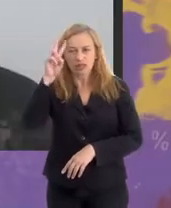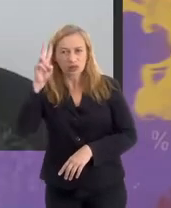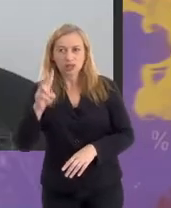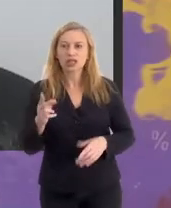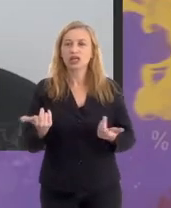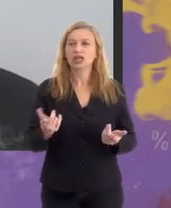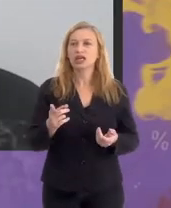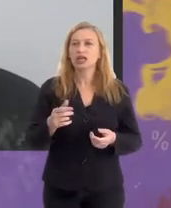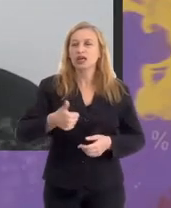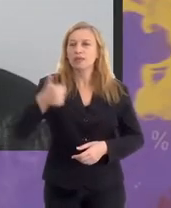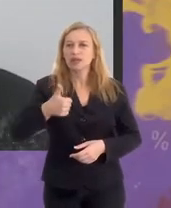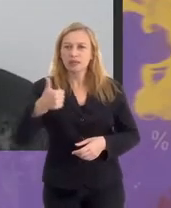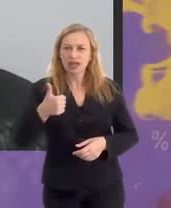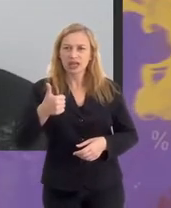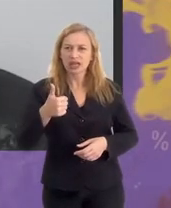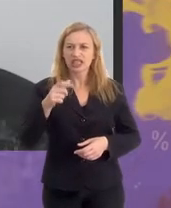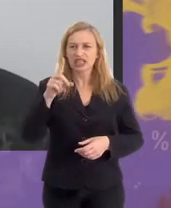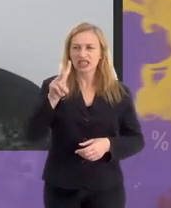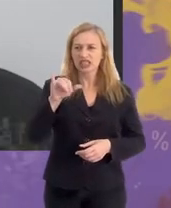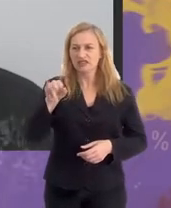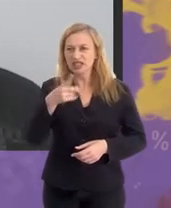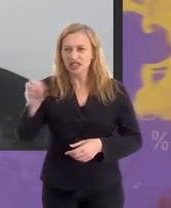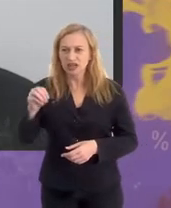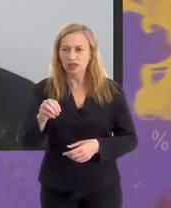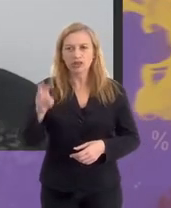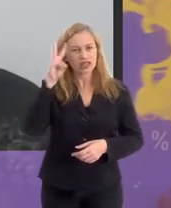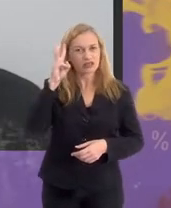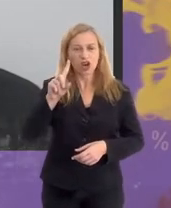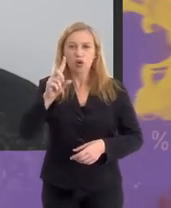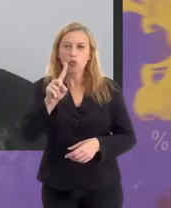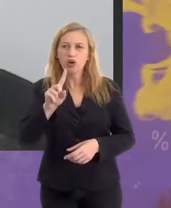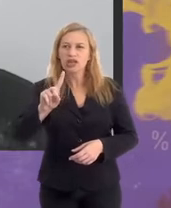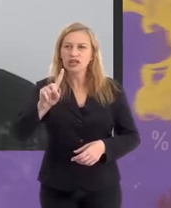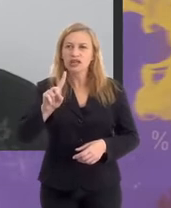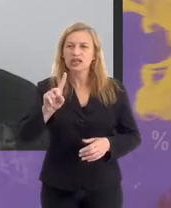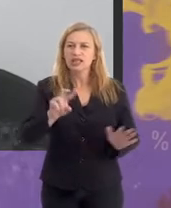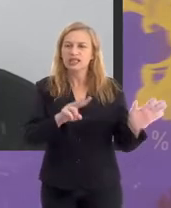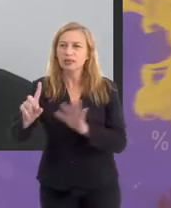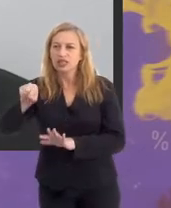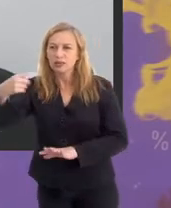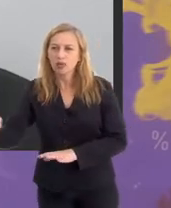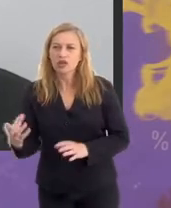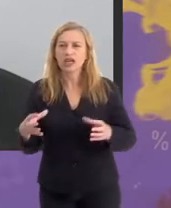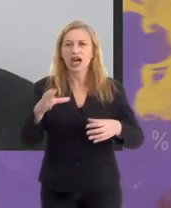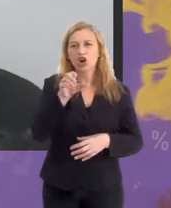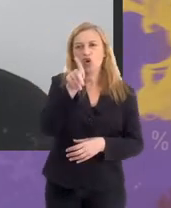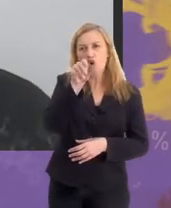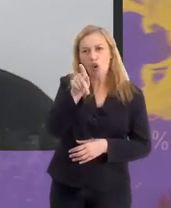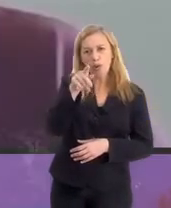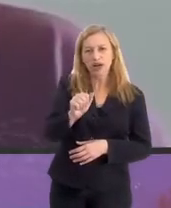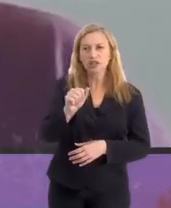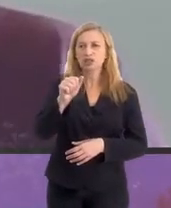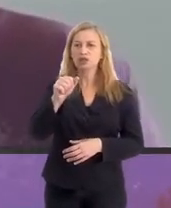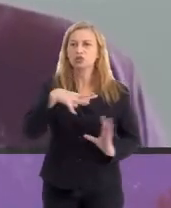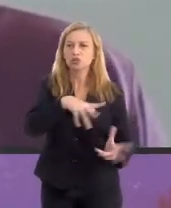segunda-feira e a data limite na primeira divisão é 13 de novembro uma semana depois vamos ter a Copa do Mundo do